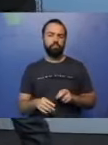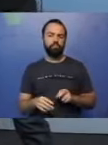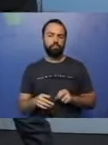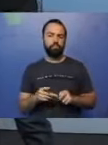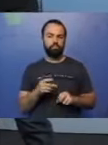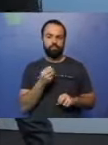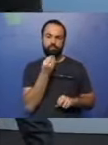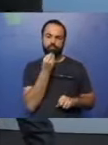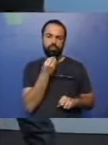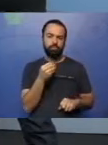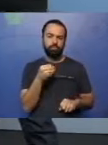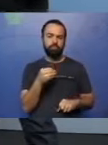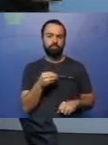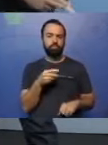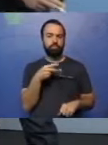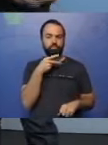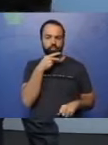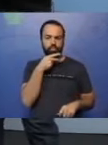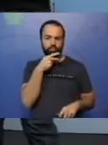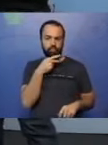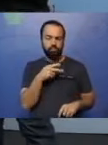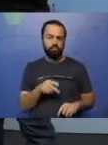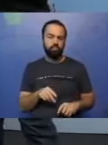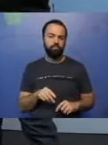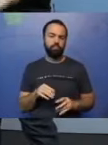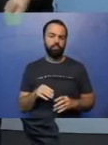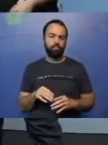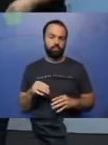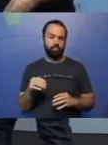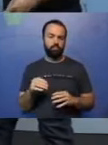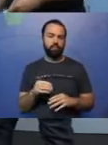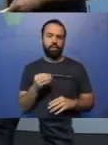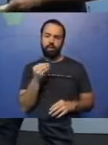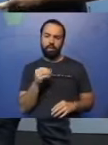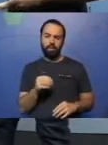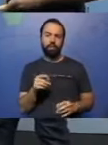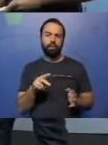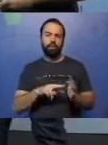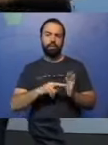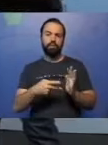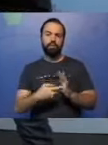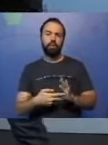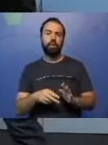maior chance de algo acontecer.